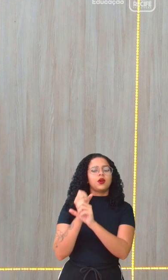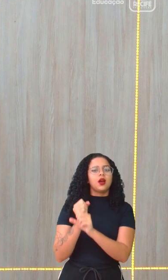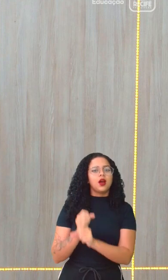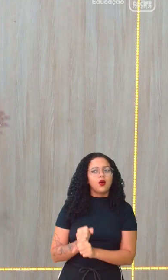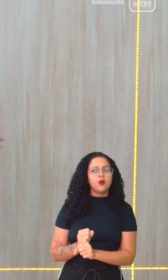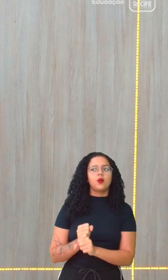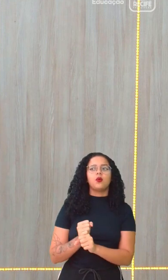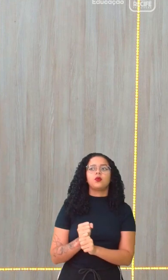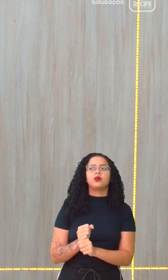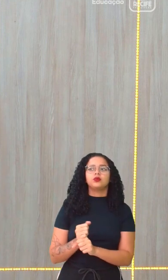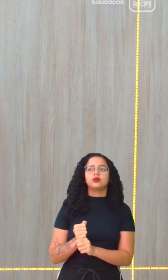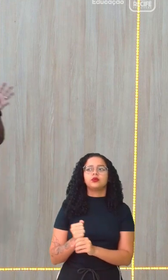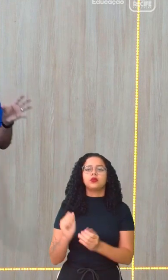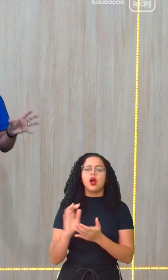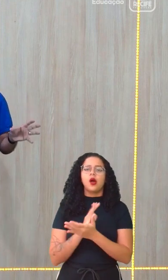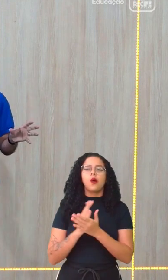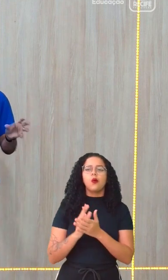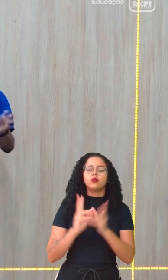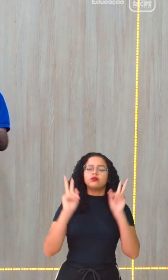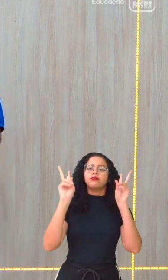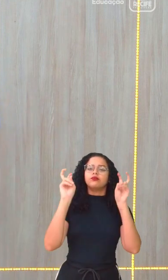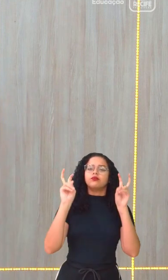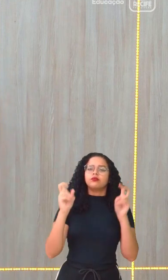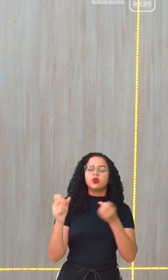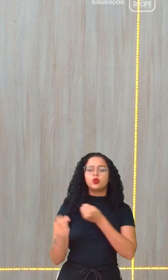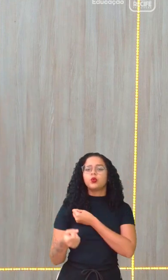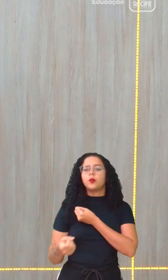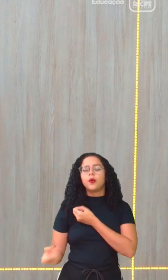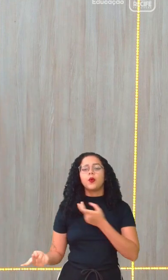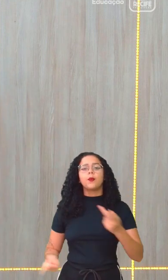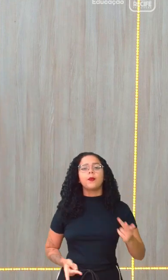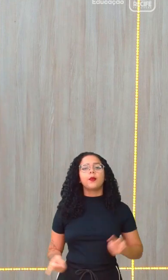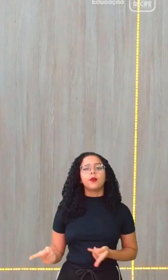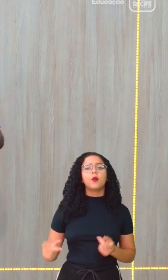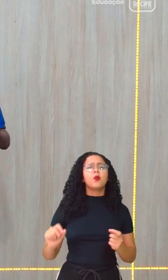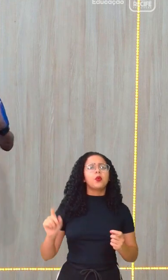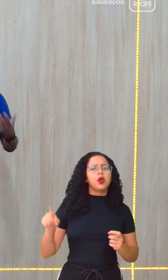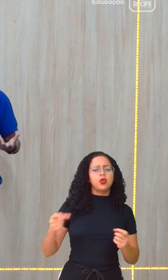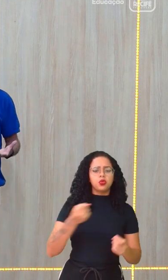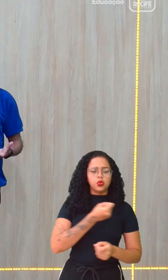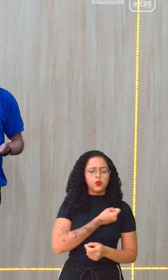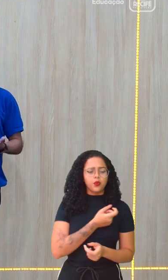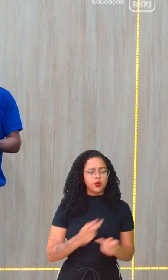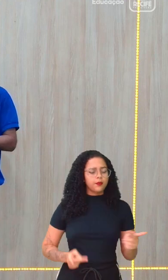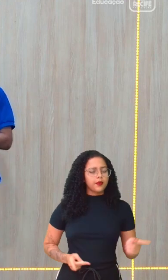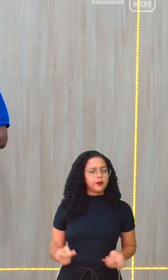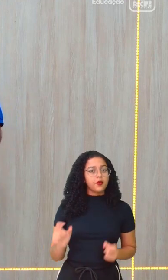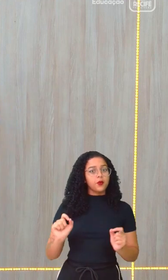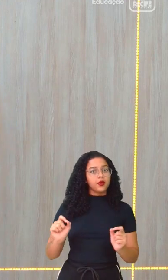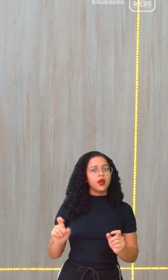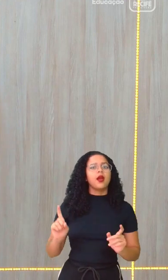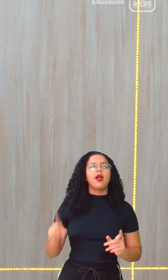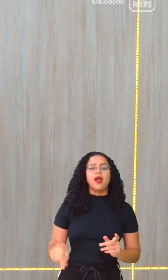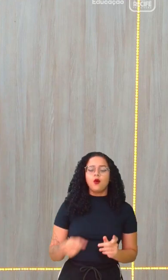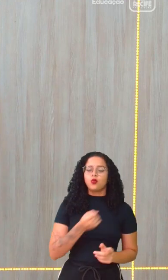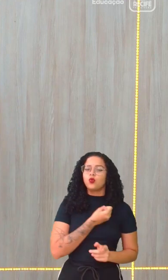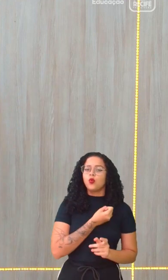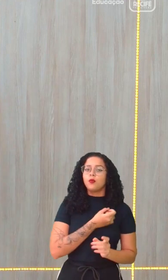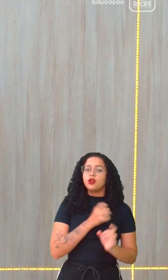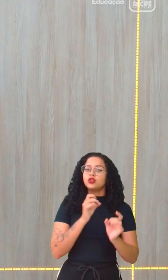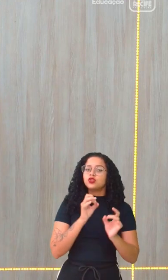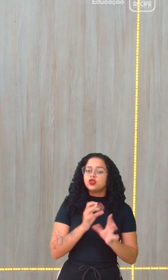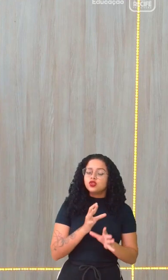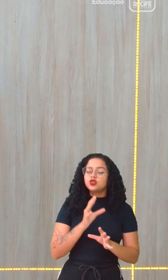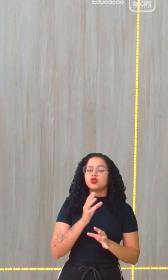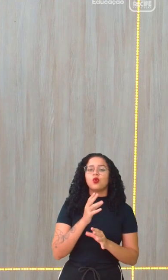de alguns tópicos, por exemplo, os números primos. E o que é número primo? A gente vai saber que é aquele número que divide